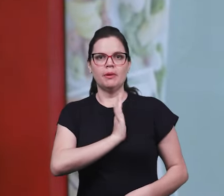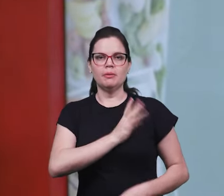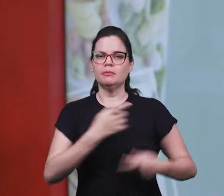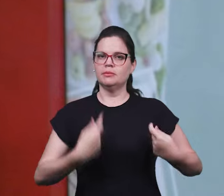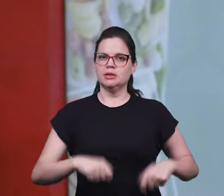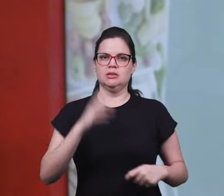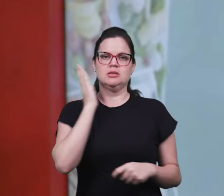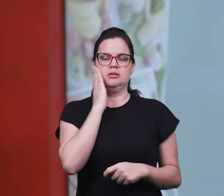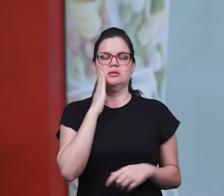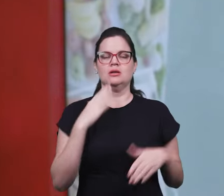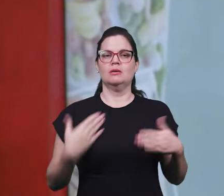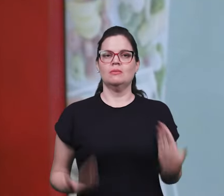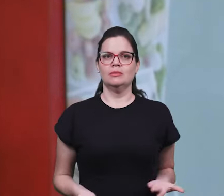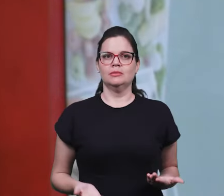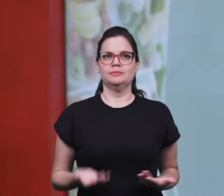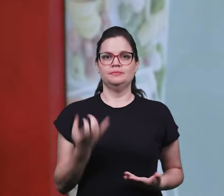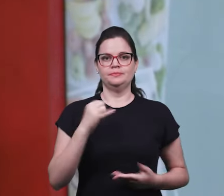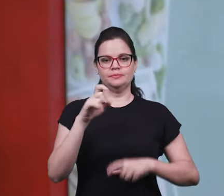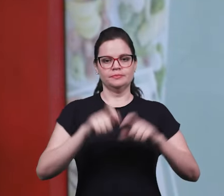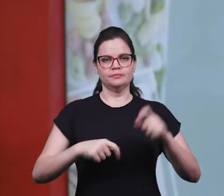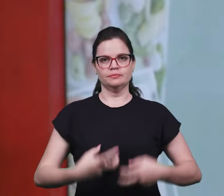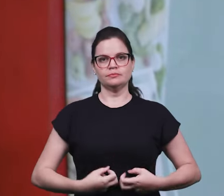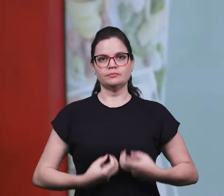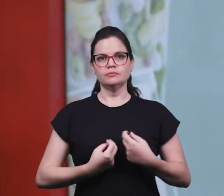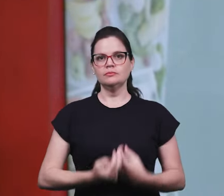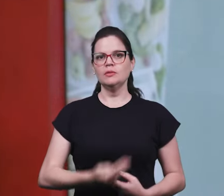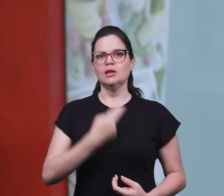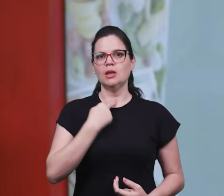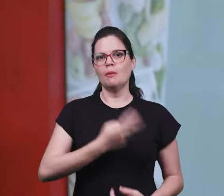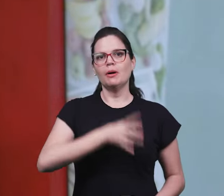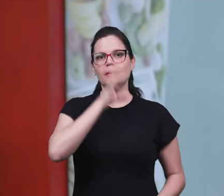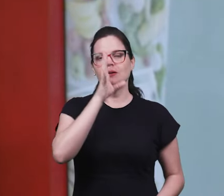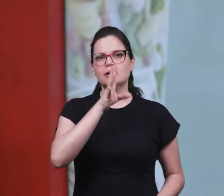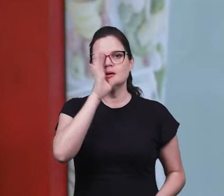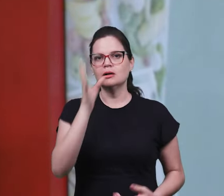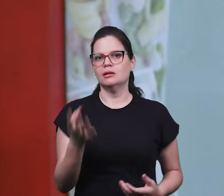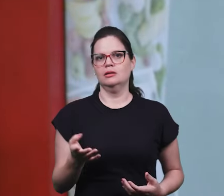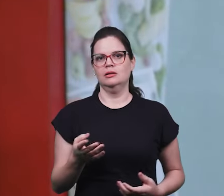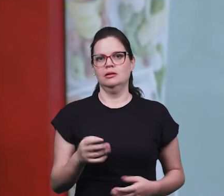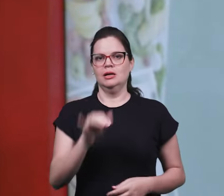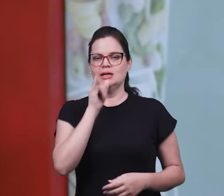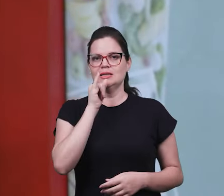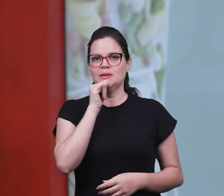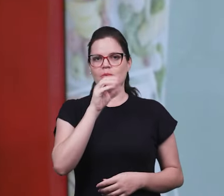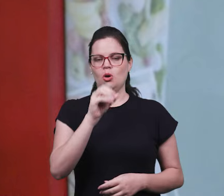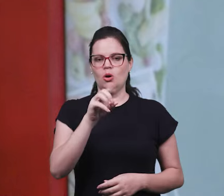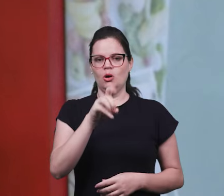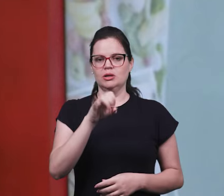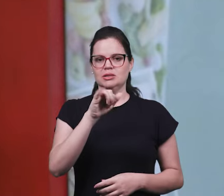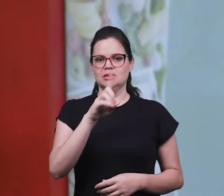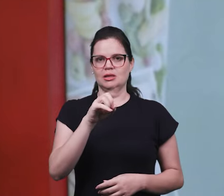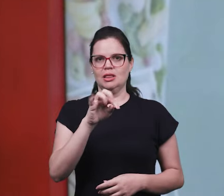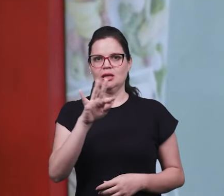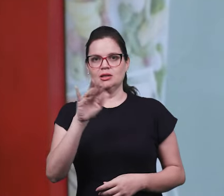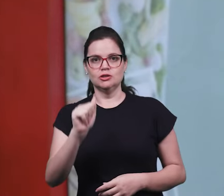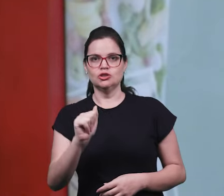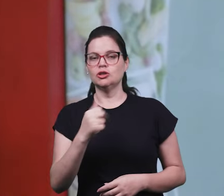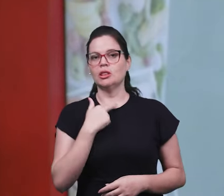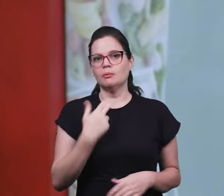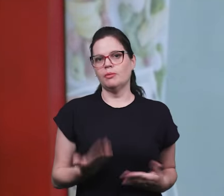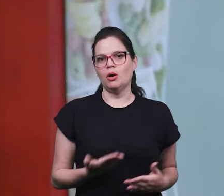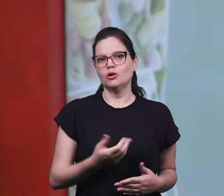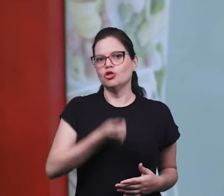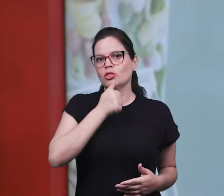saber o paciente não pode tomar nada que seja antioxidante durante o tratamento e quando a gente